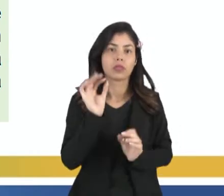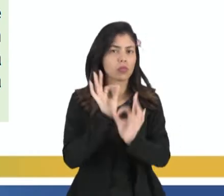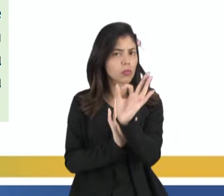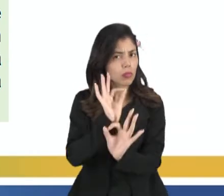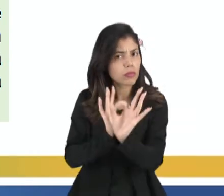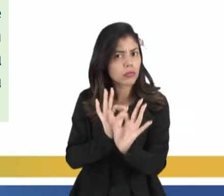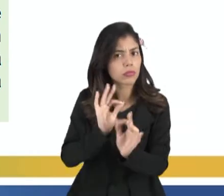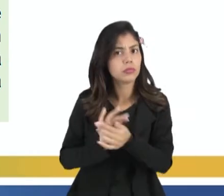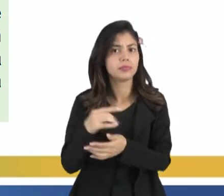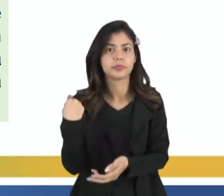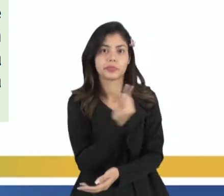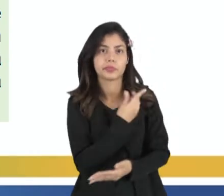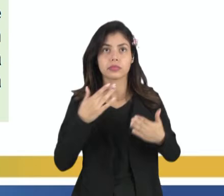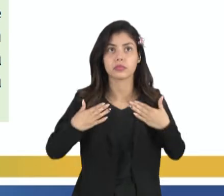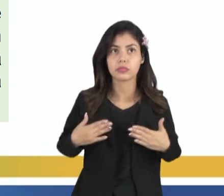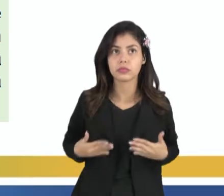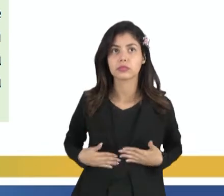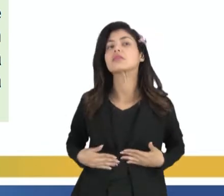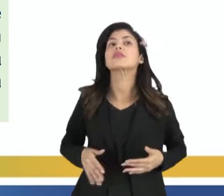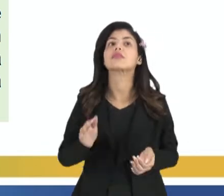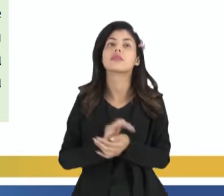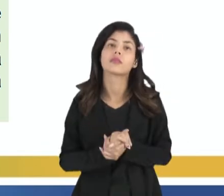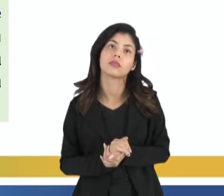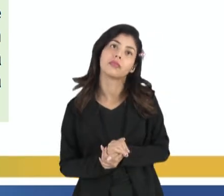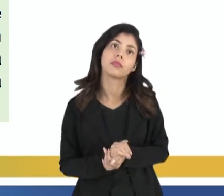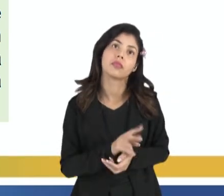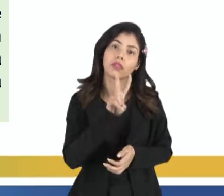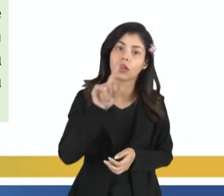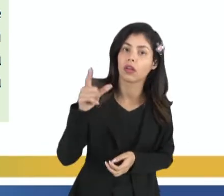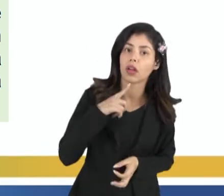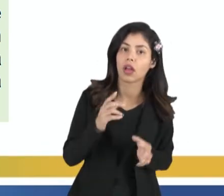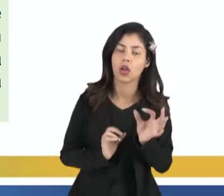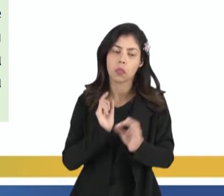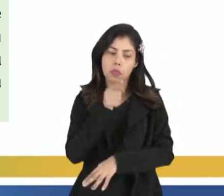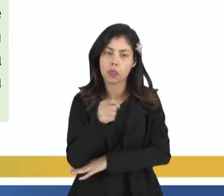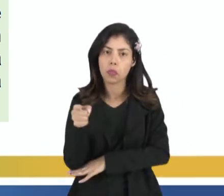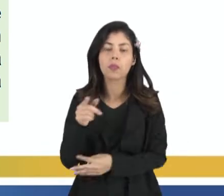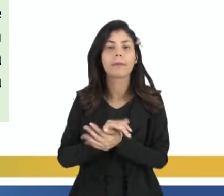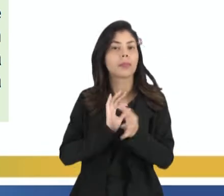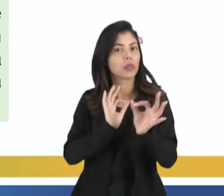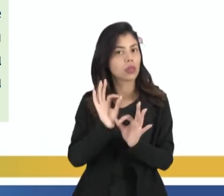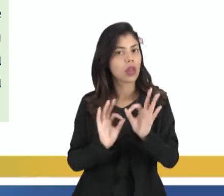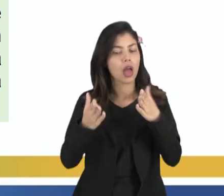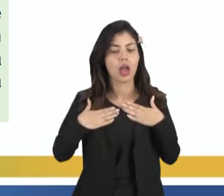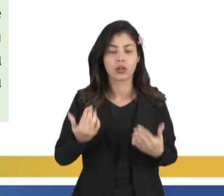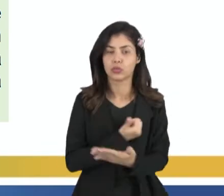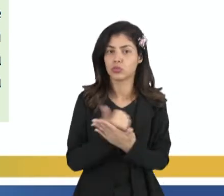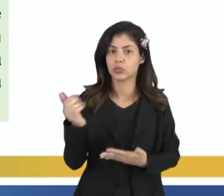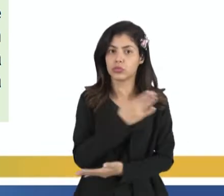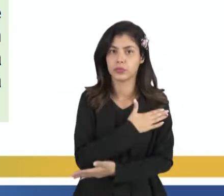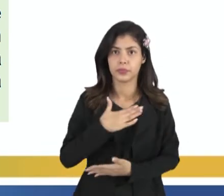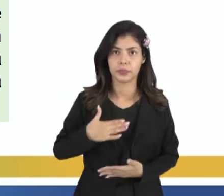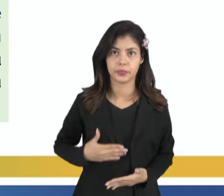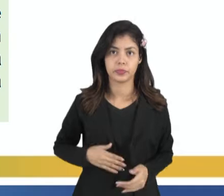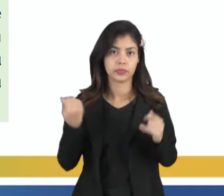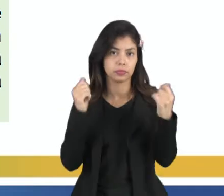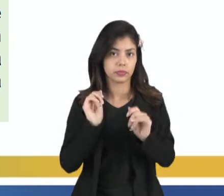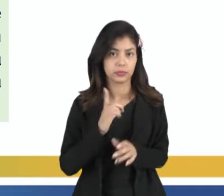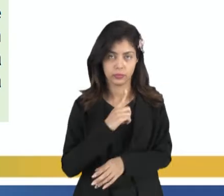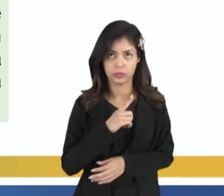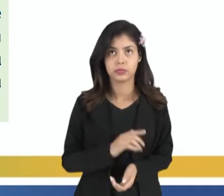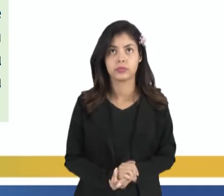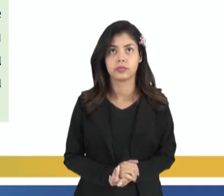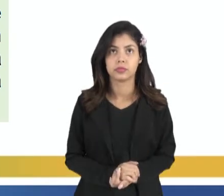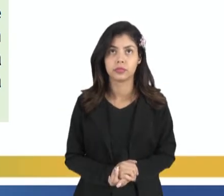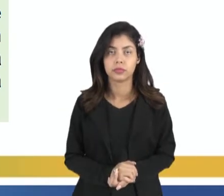controle do nosso corpo, tá? Eles que vão estar comandando a maioria das ações que o nosso corpo tem que